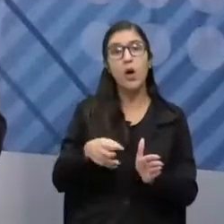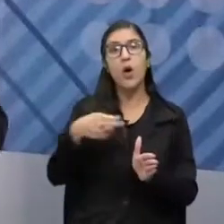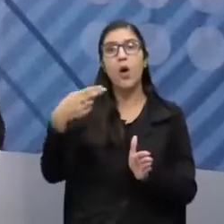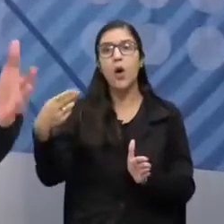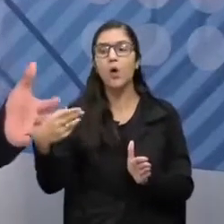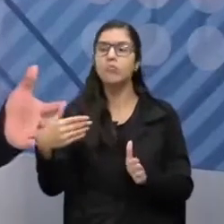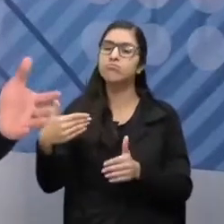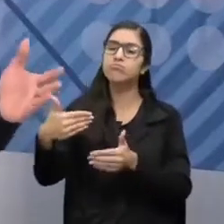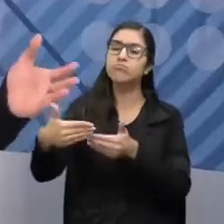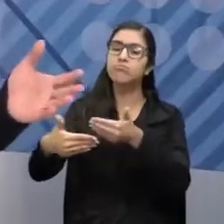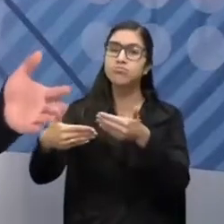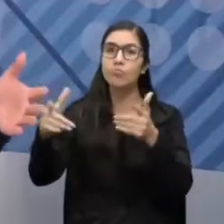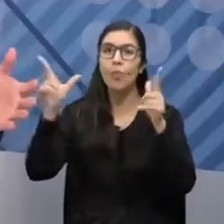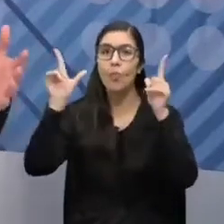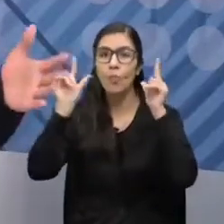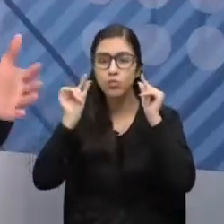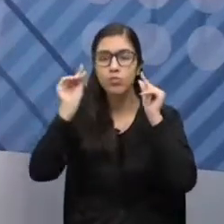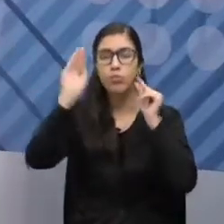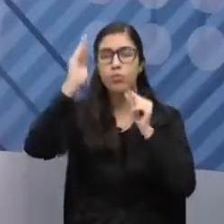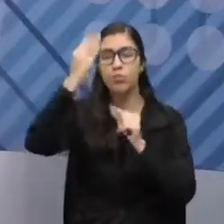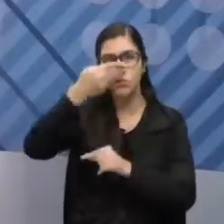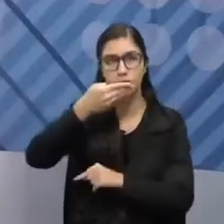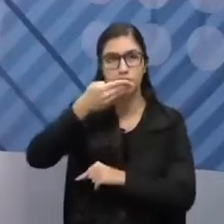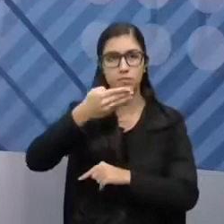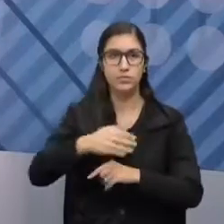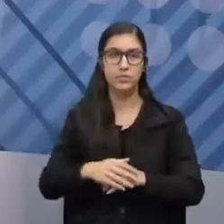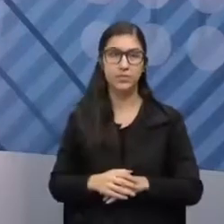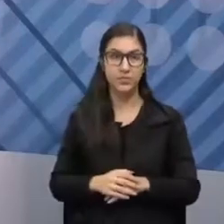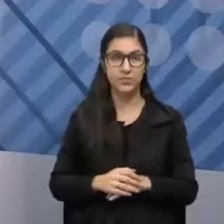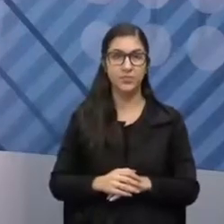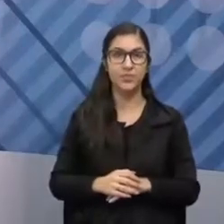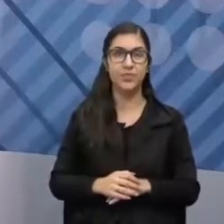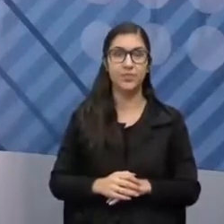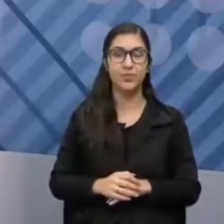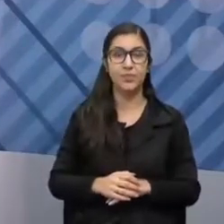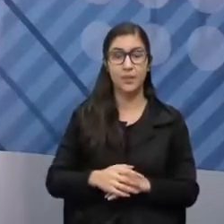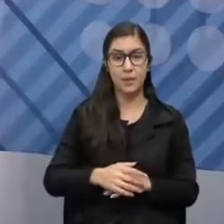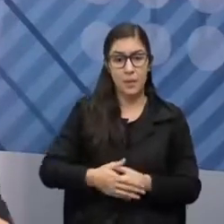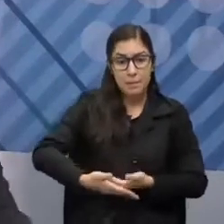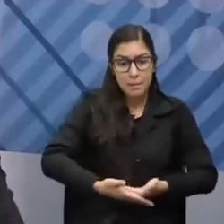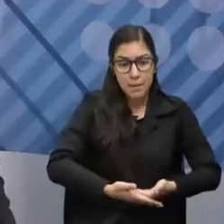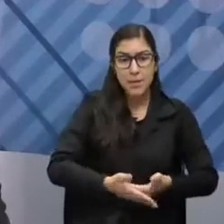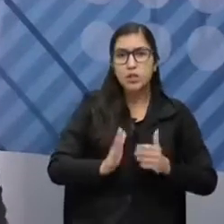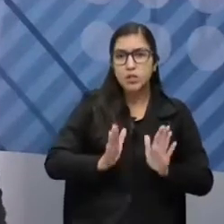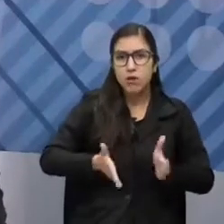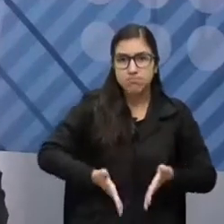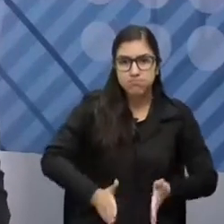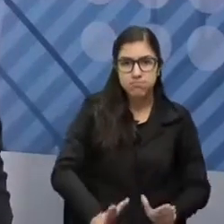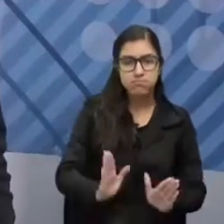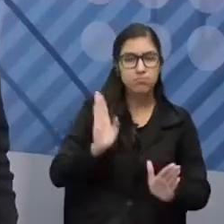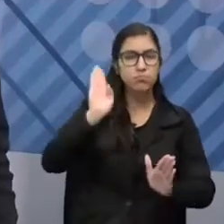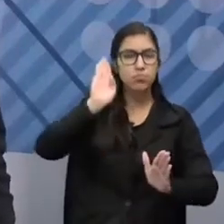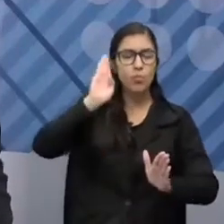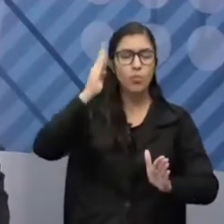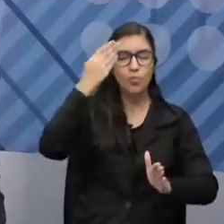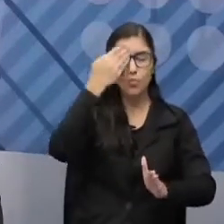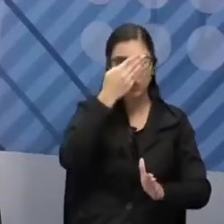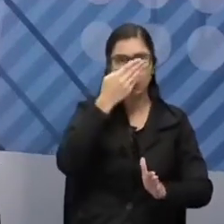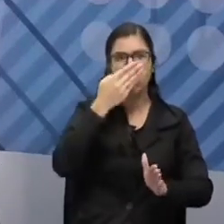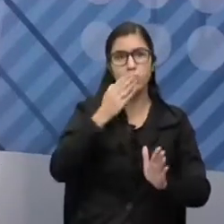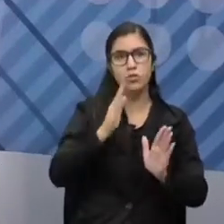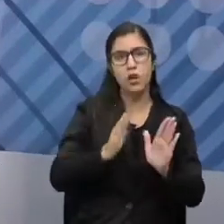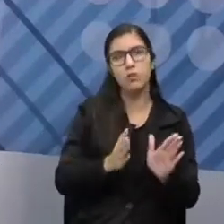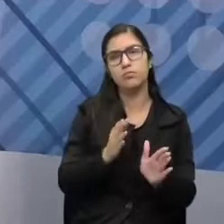ele ficou um sujeito com surdo-cegueira, certo? Um bebê que nasce com uma privação, já como